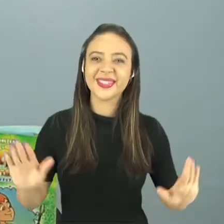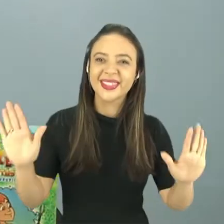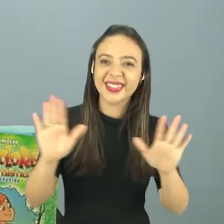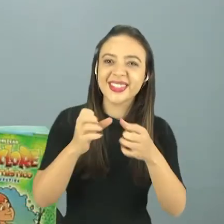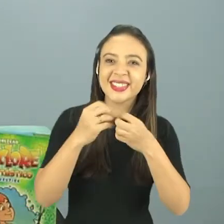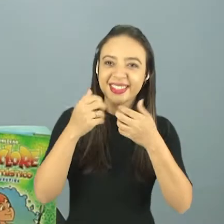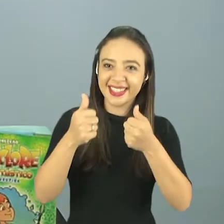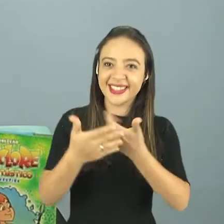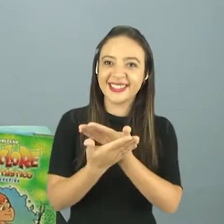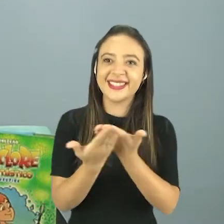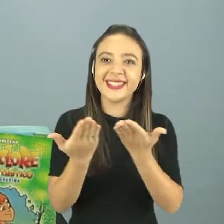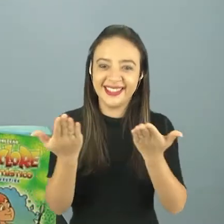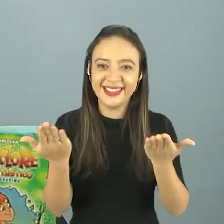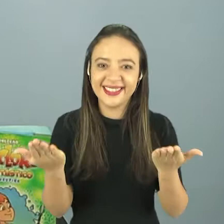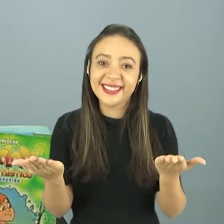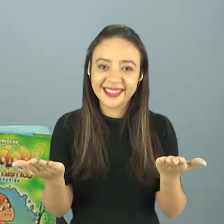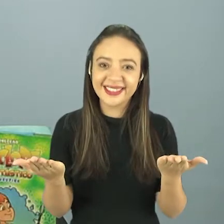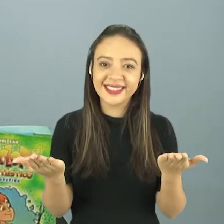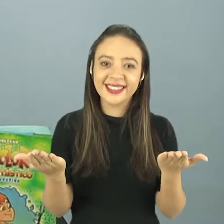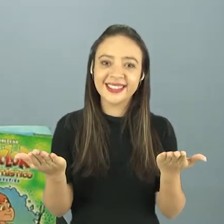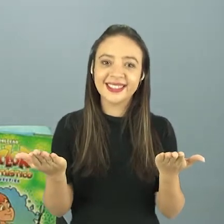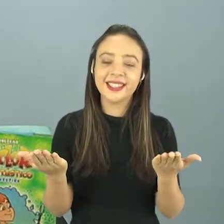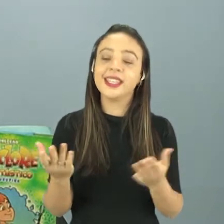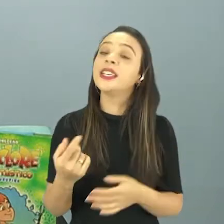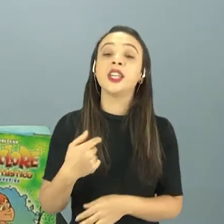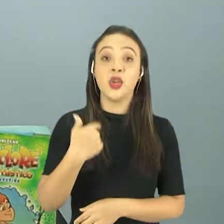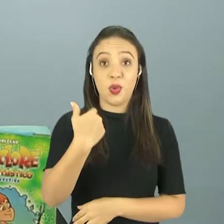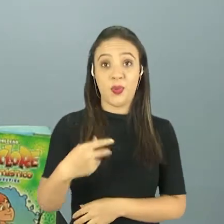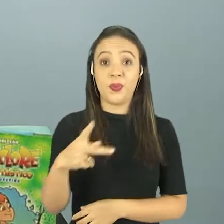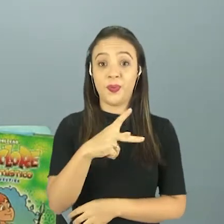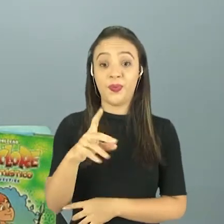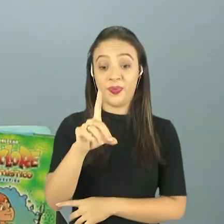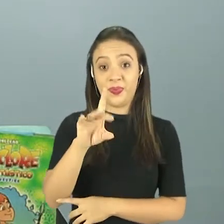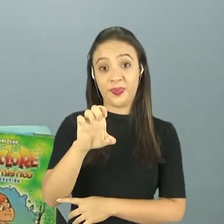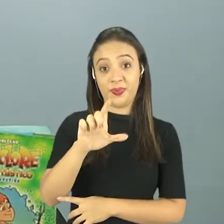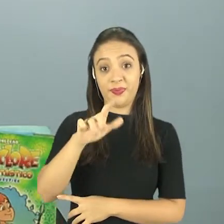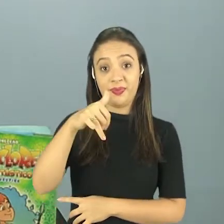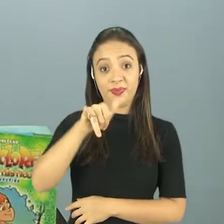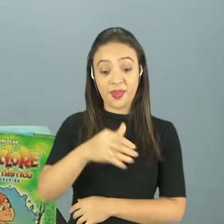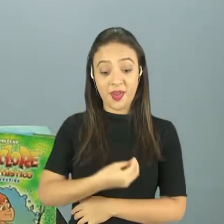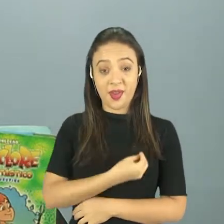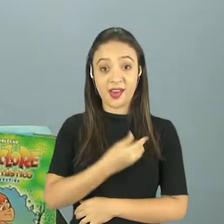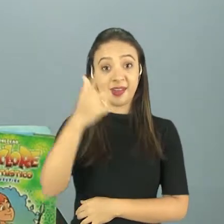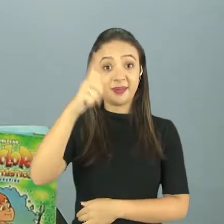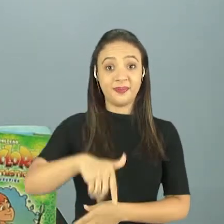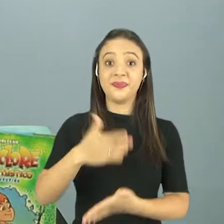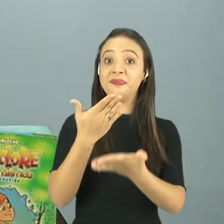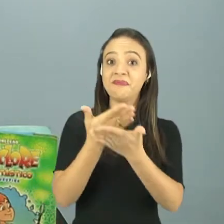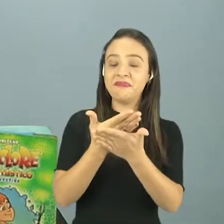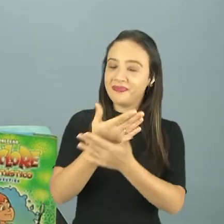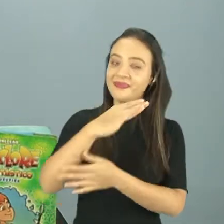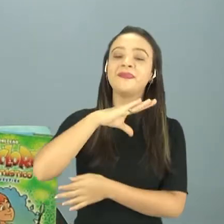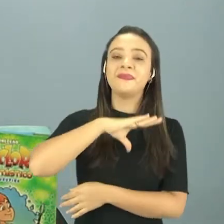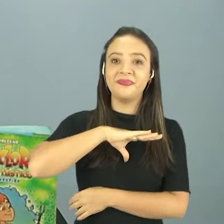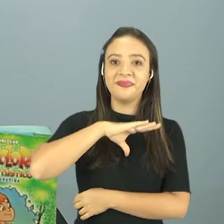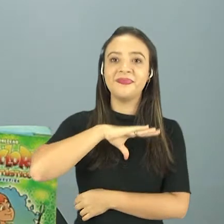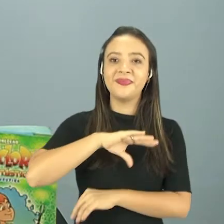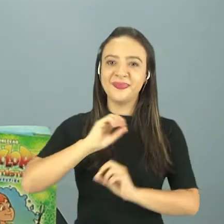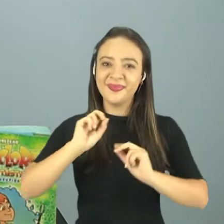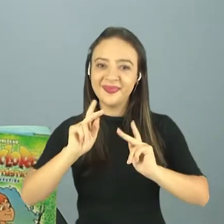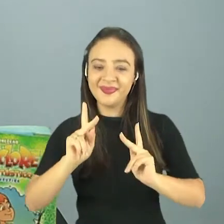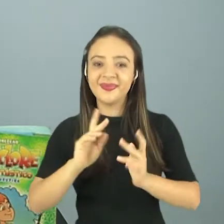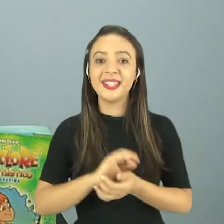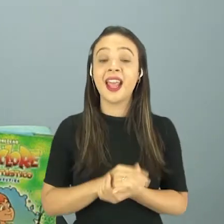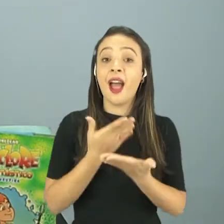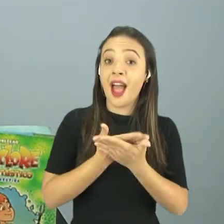Olá, tudo bem com vocês? Prazer, eu sou a professora Deli. Estou com vocês para mais uma aula de língua portuguesa, tá?